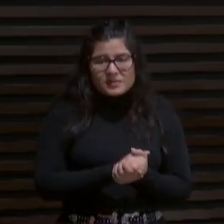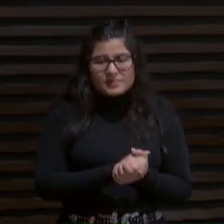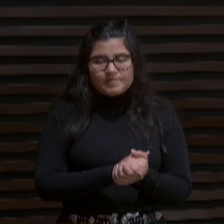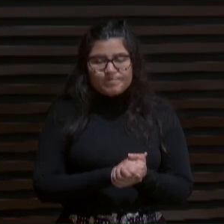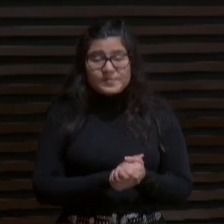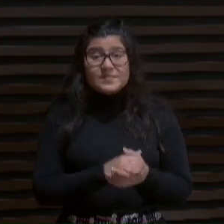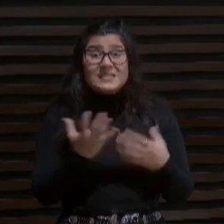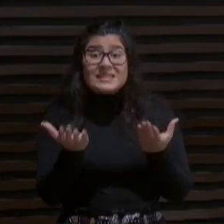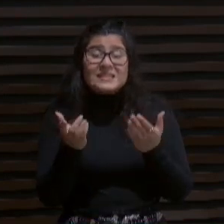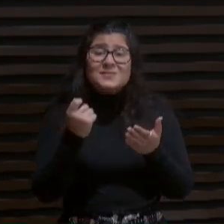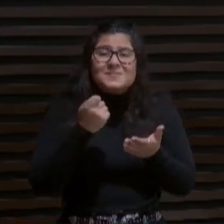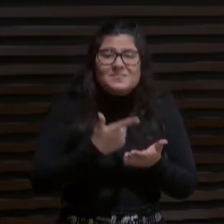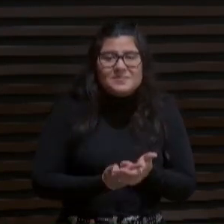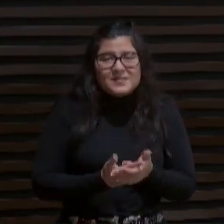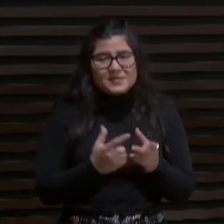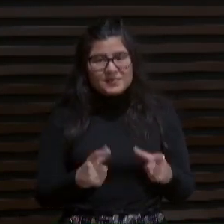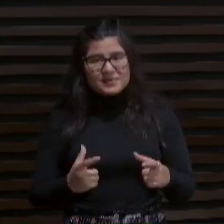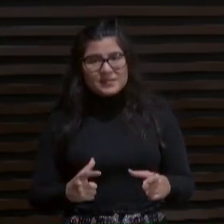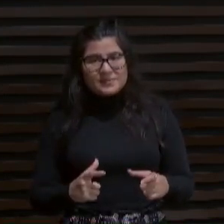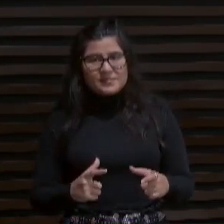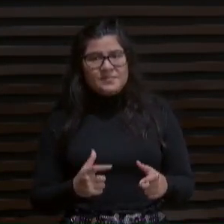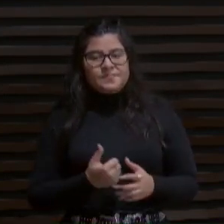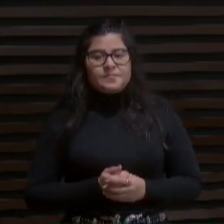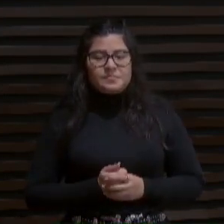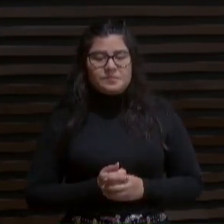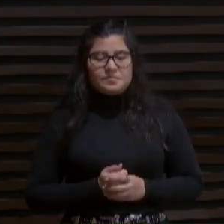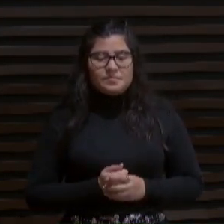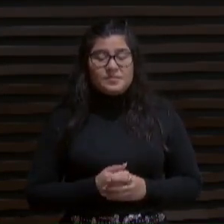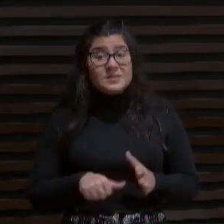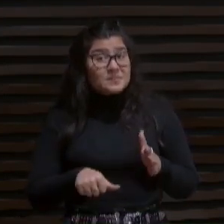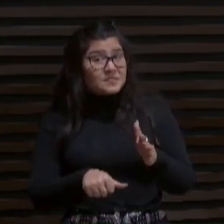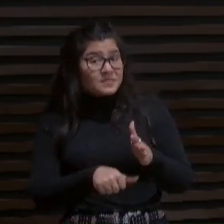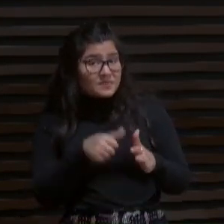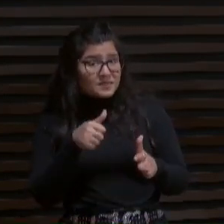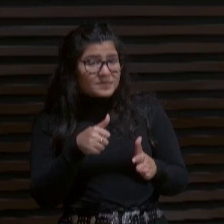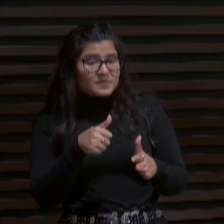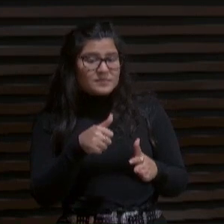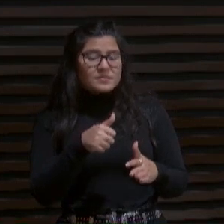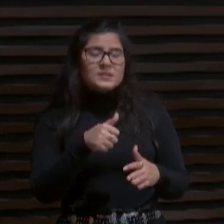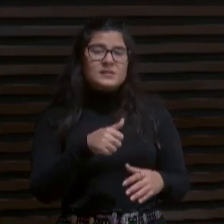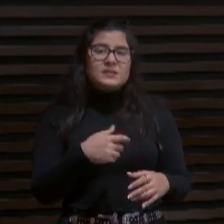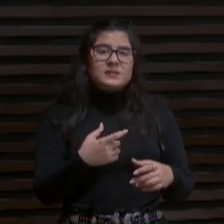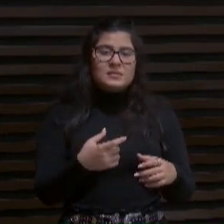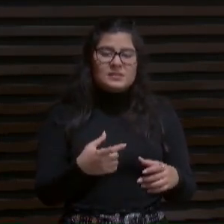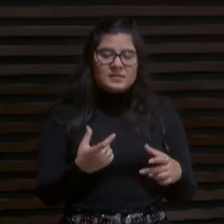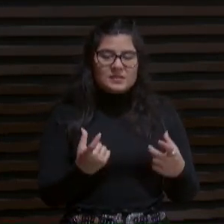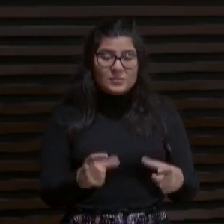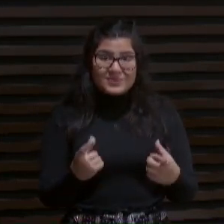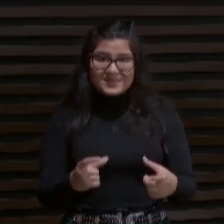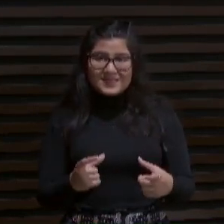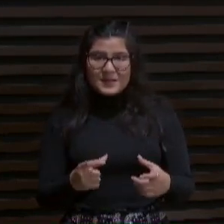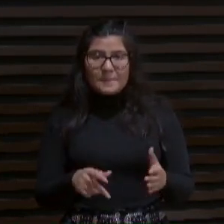quis comprar um lugar. E esse seria o primeiro pedaço de terra que seria de